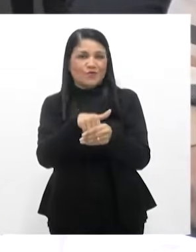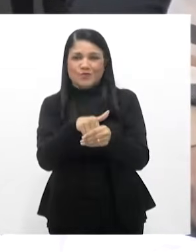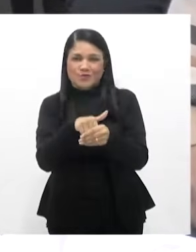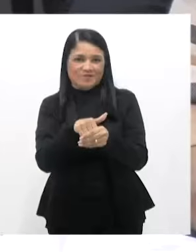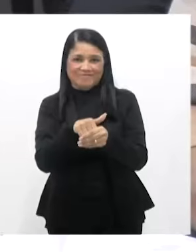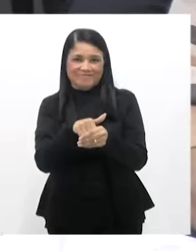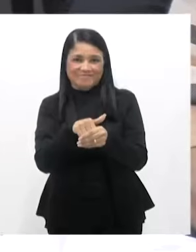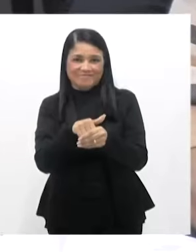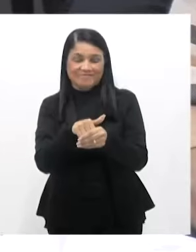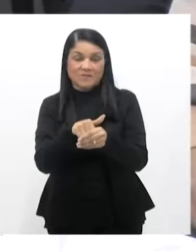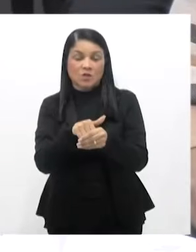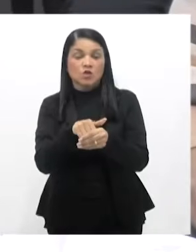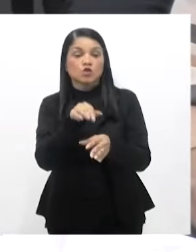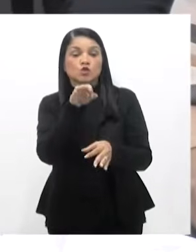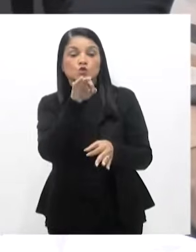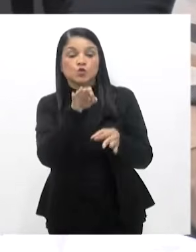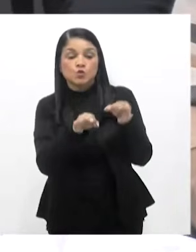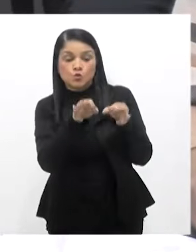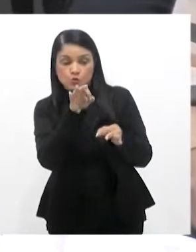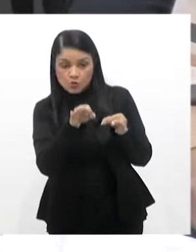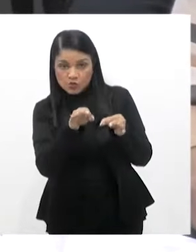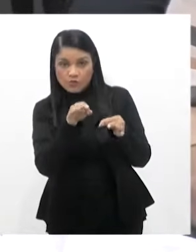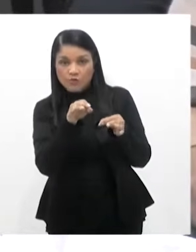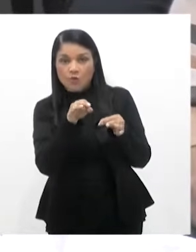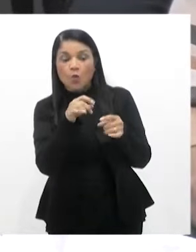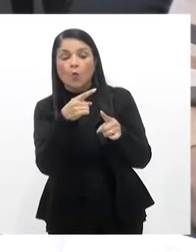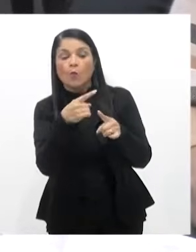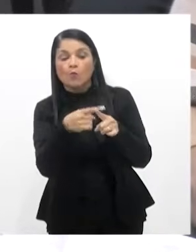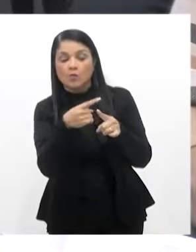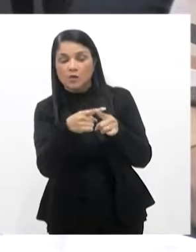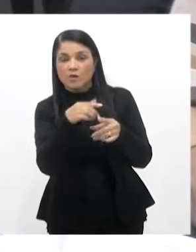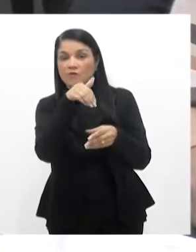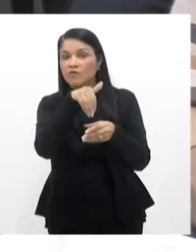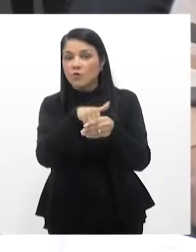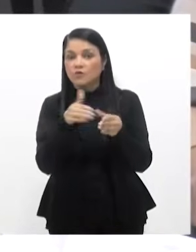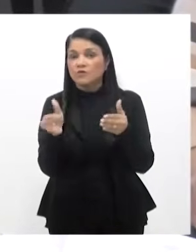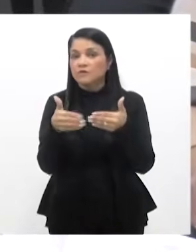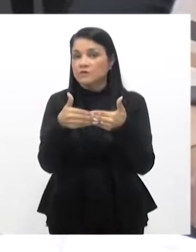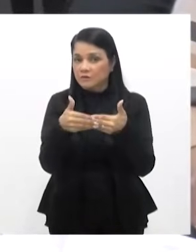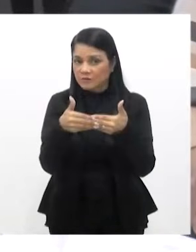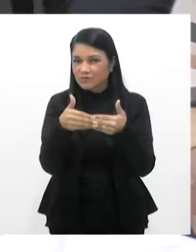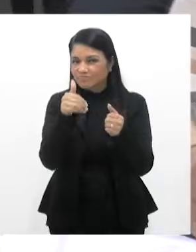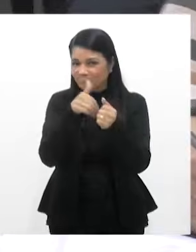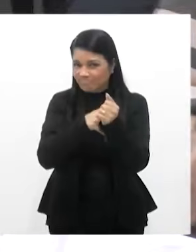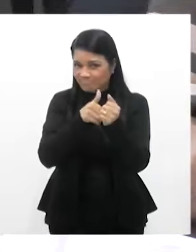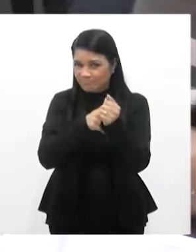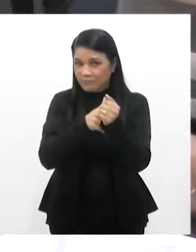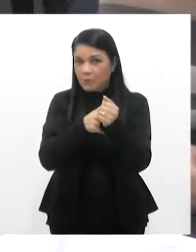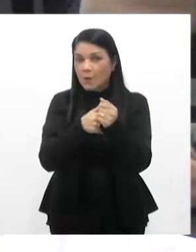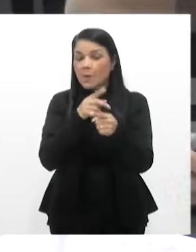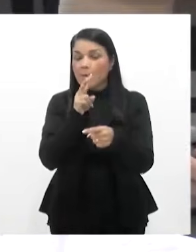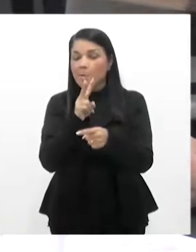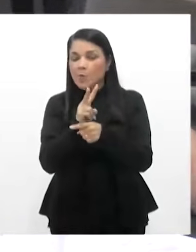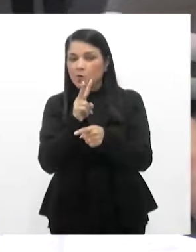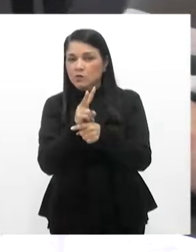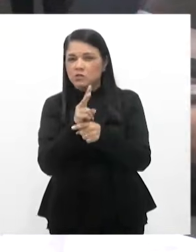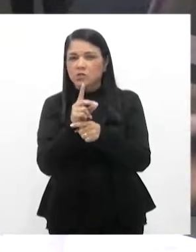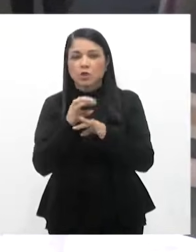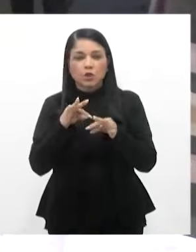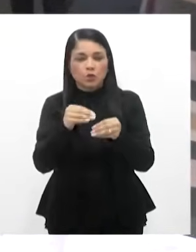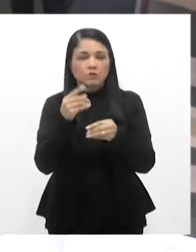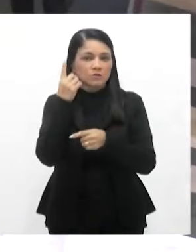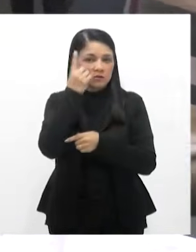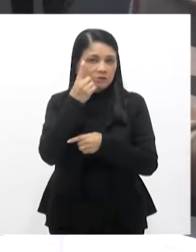E ainda justificou por que seria o voto fechado, para proteger os deputados em